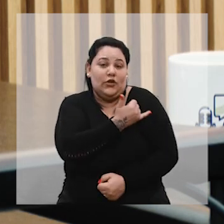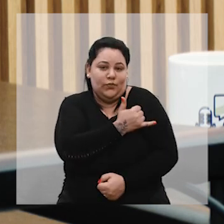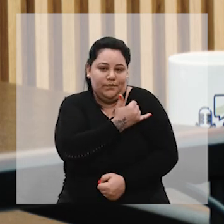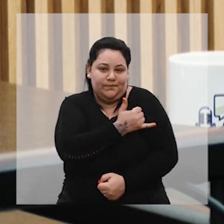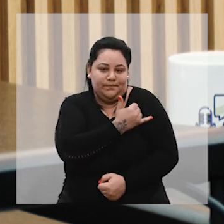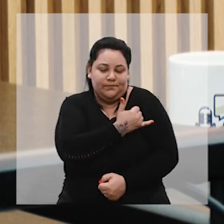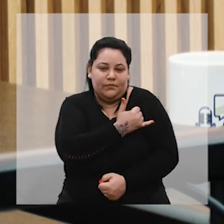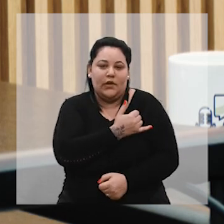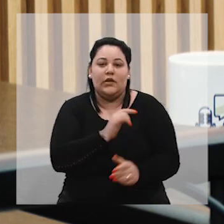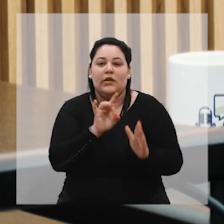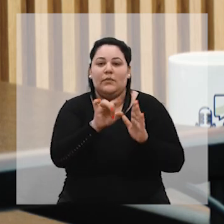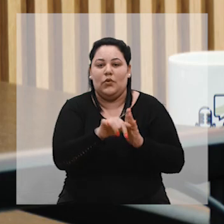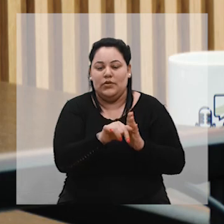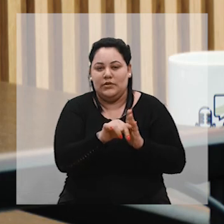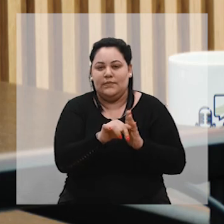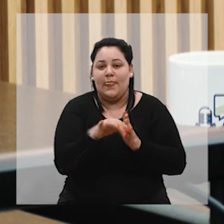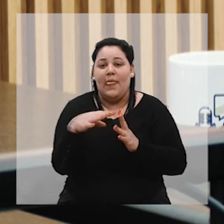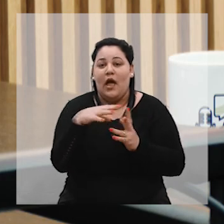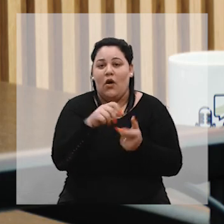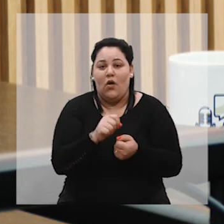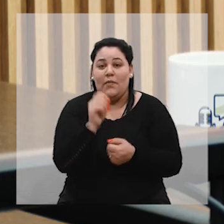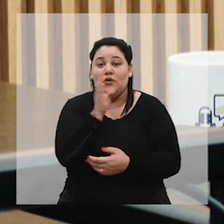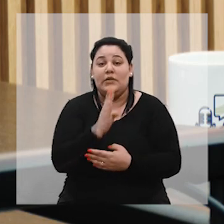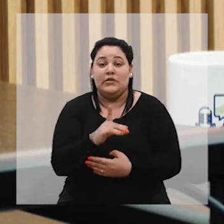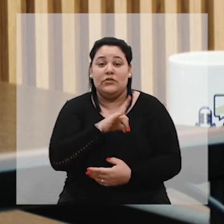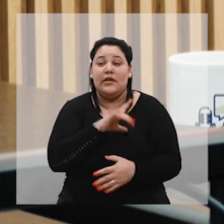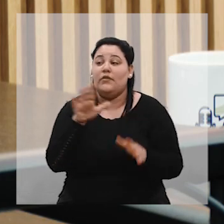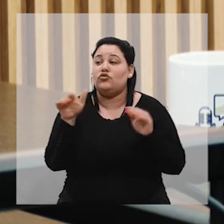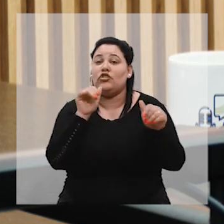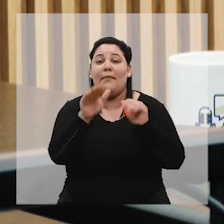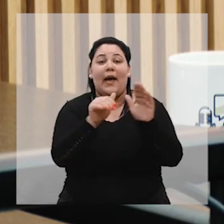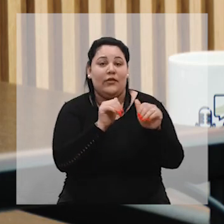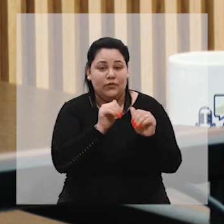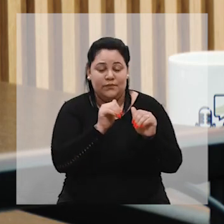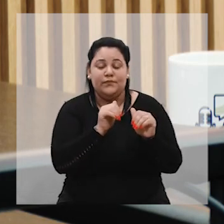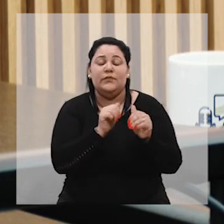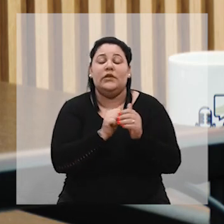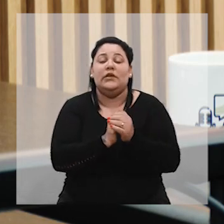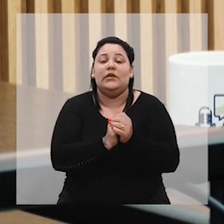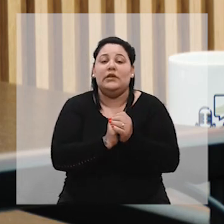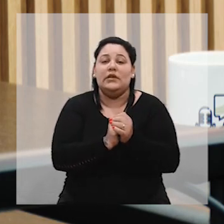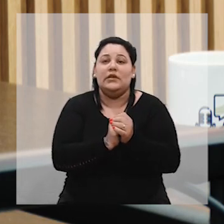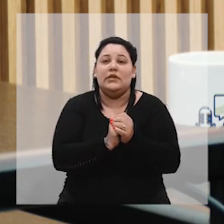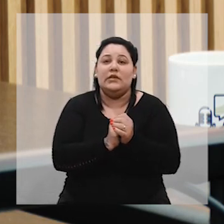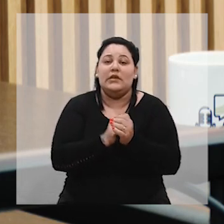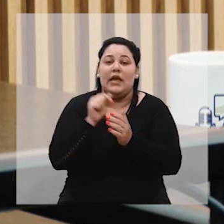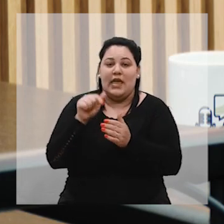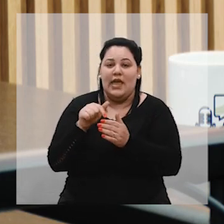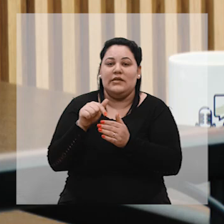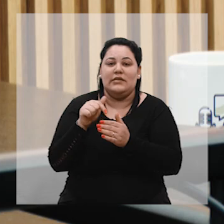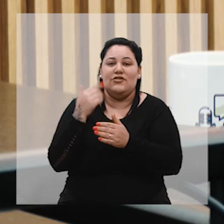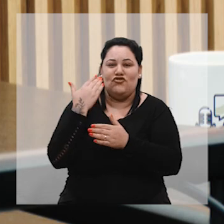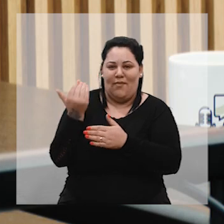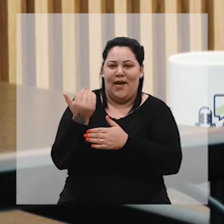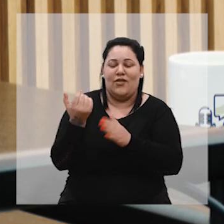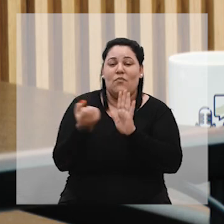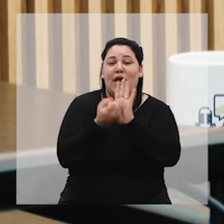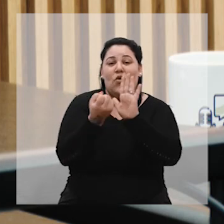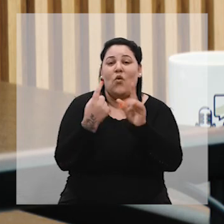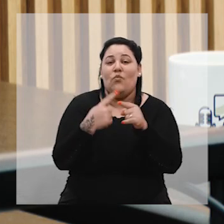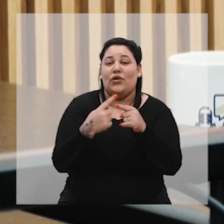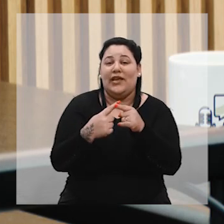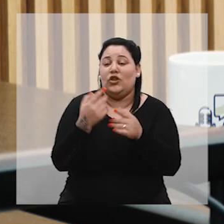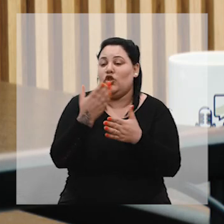Rio de Janeiro. Depois dessa Copa do Brasil, voltando, teve a convocação. E essa convocação, cara, foi o grande